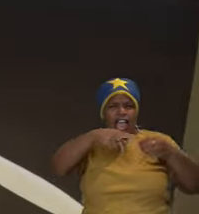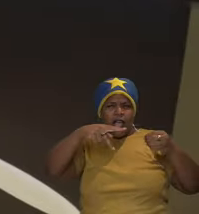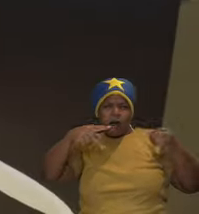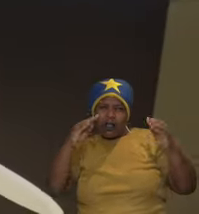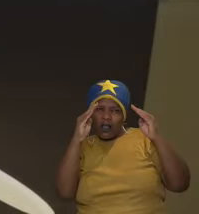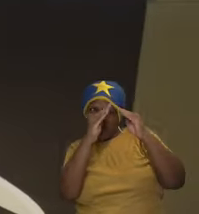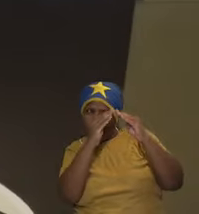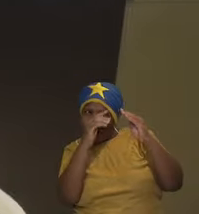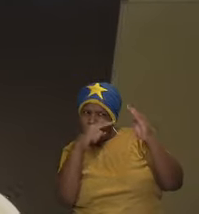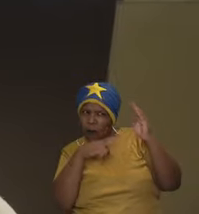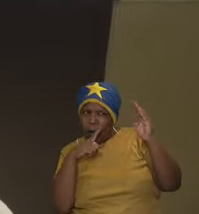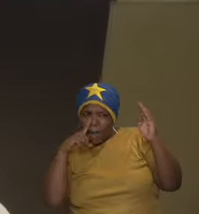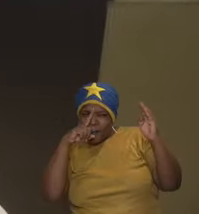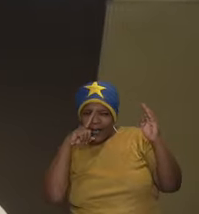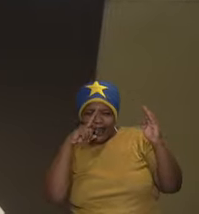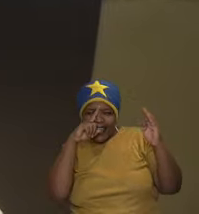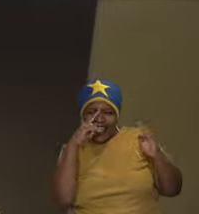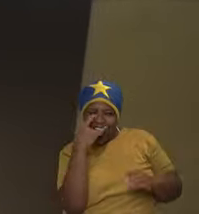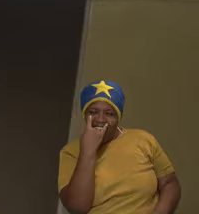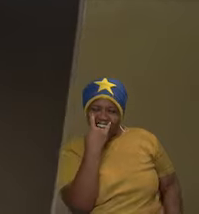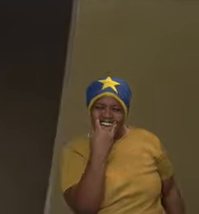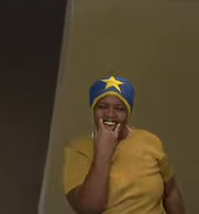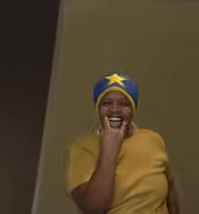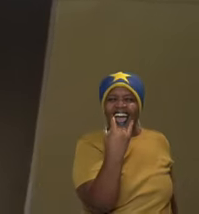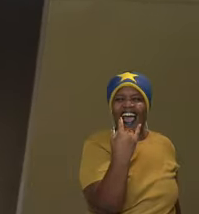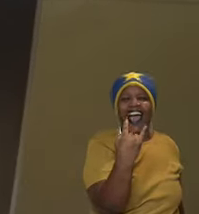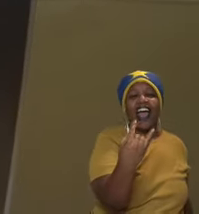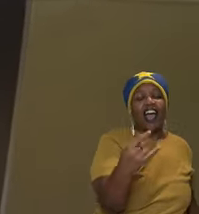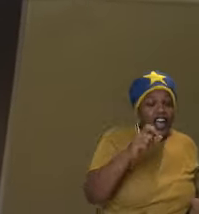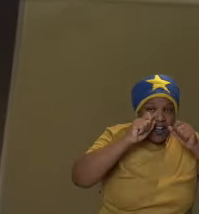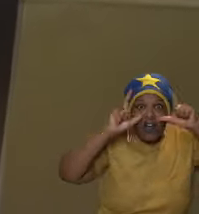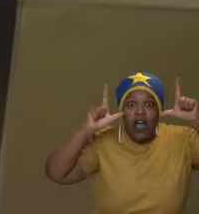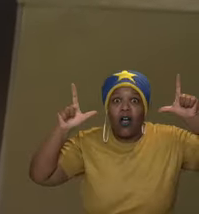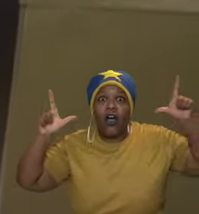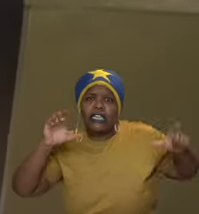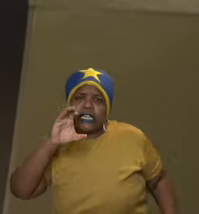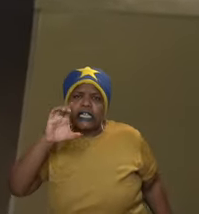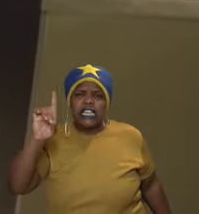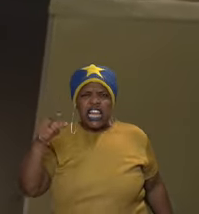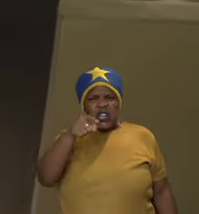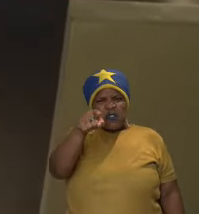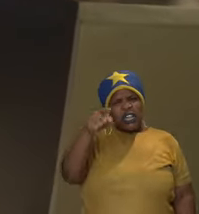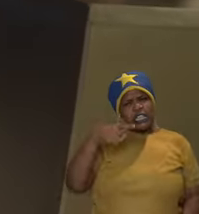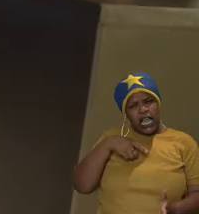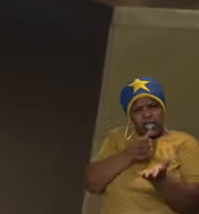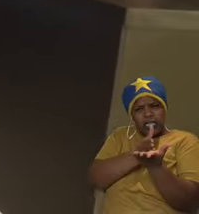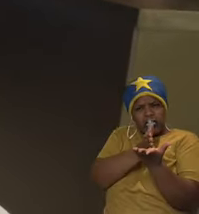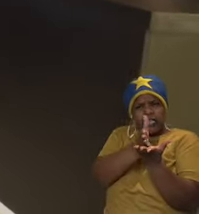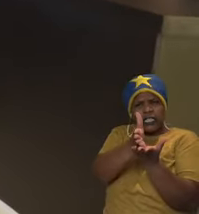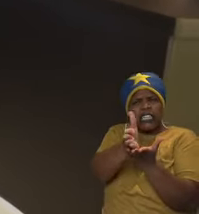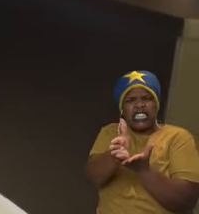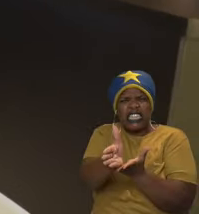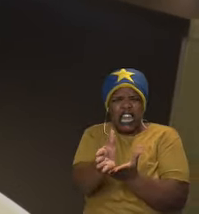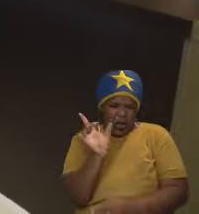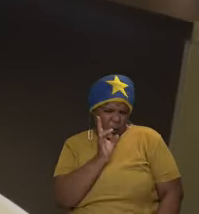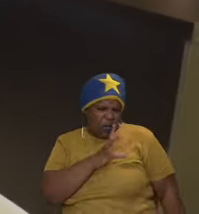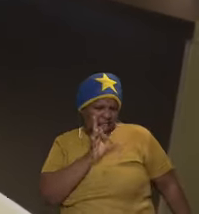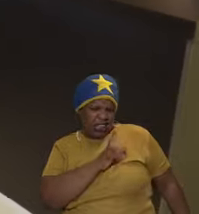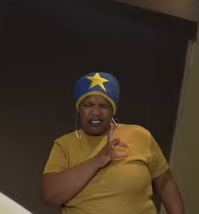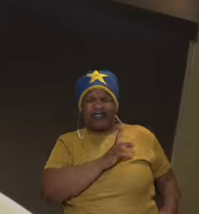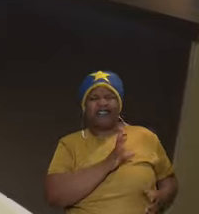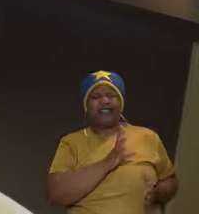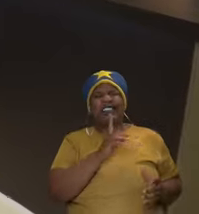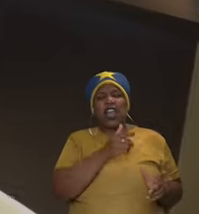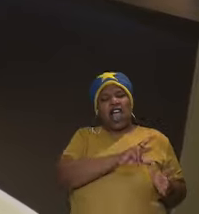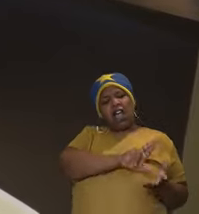casinha, o perigo é que nos atrai. Vamos acordar cedo, porra, prosseguir no enredo. Foi tanto terror nessa vida que hoje a